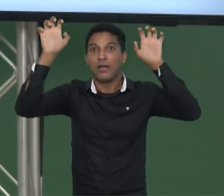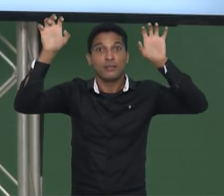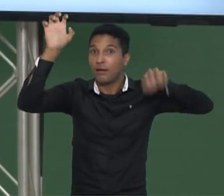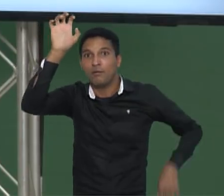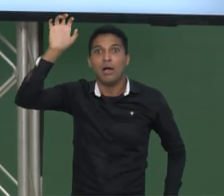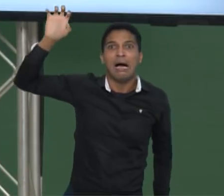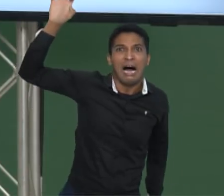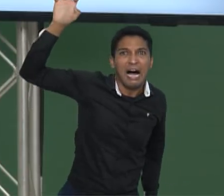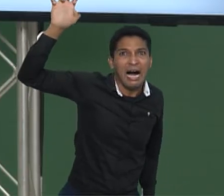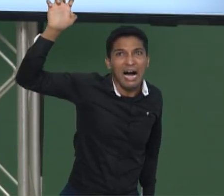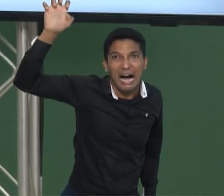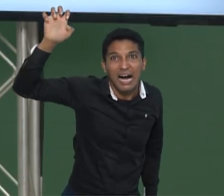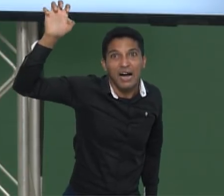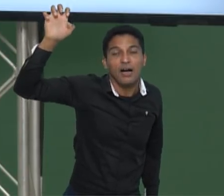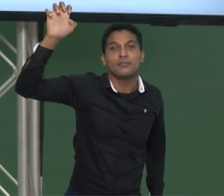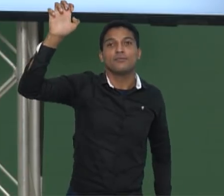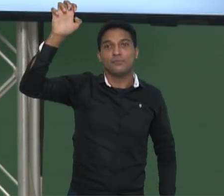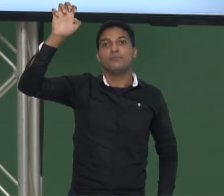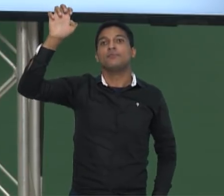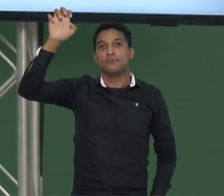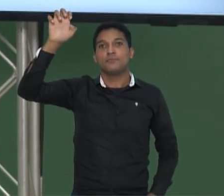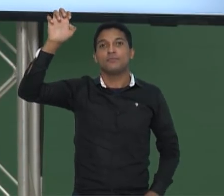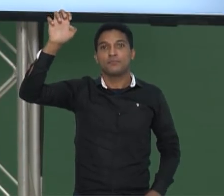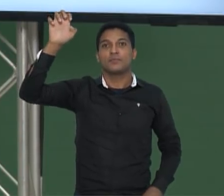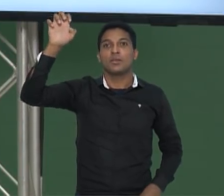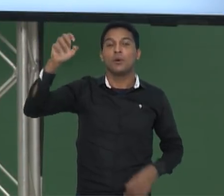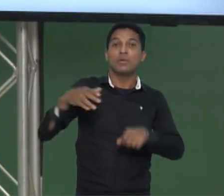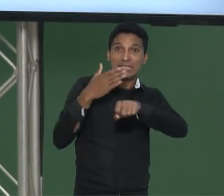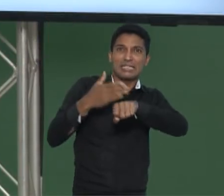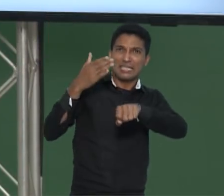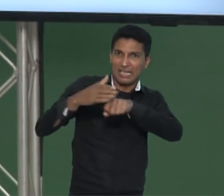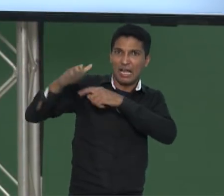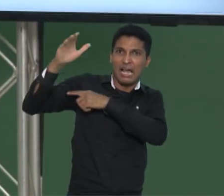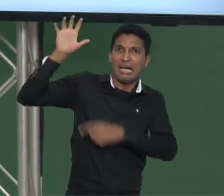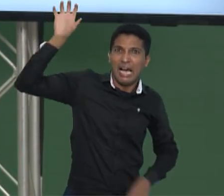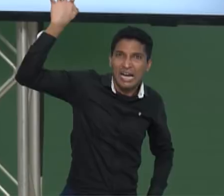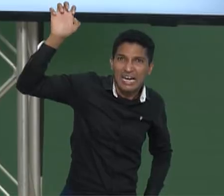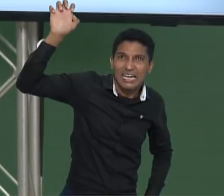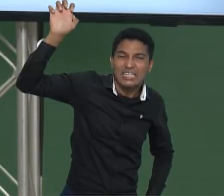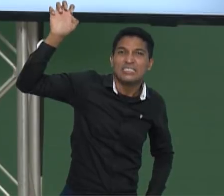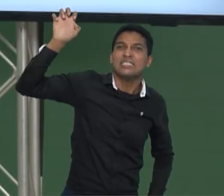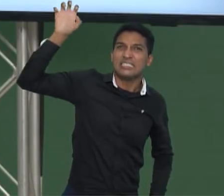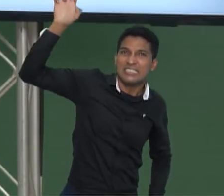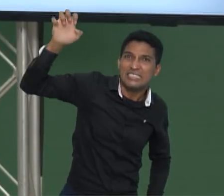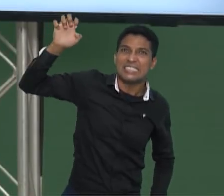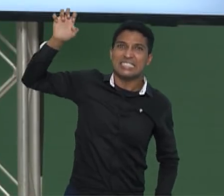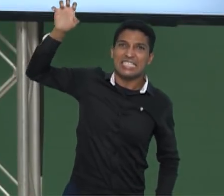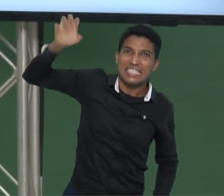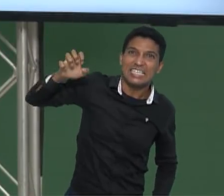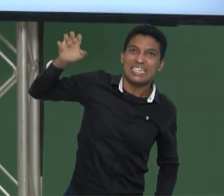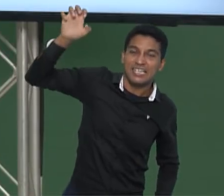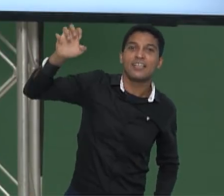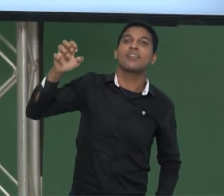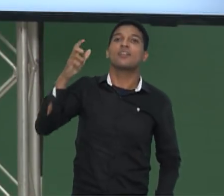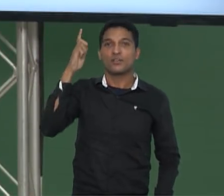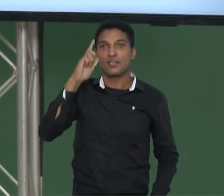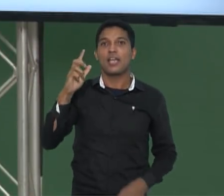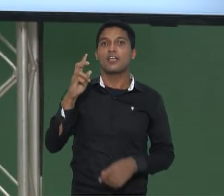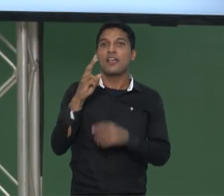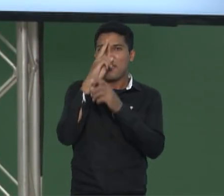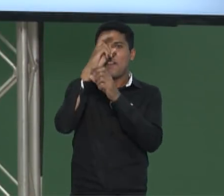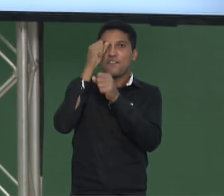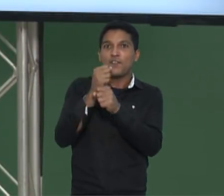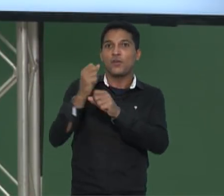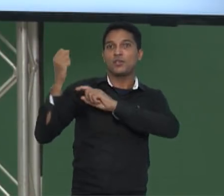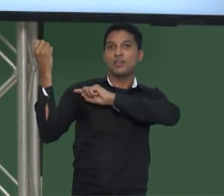ele junto à parede. Então, a prática constante vai desenvolver uma força muscular